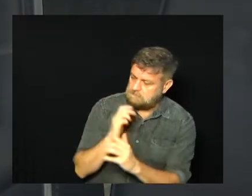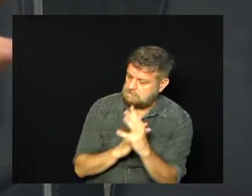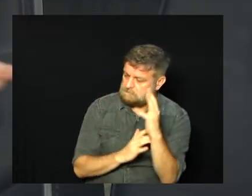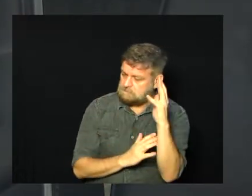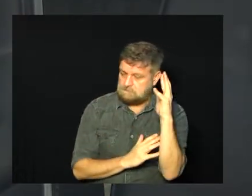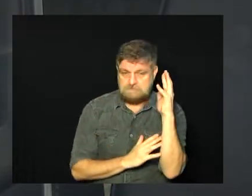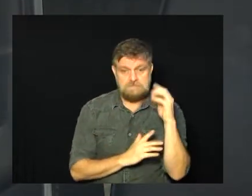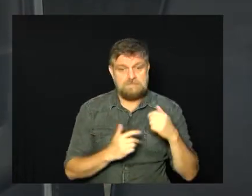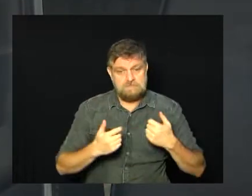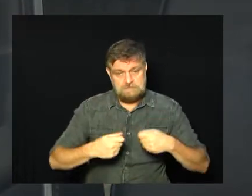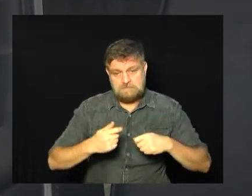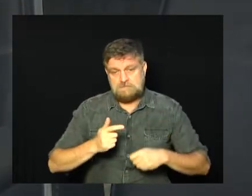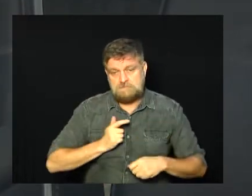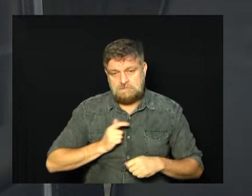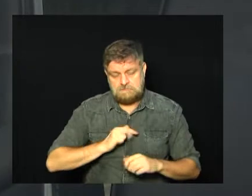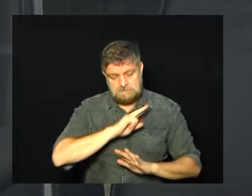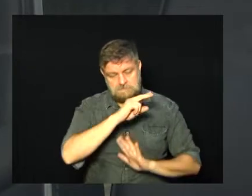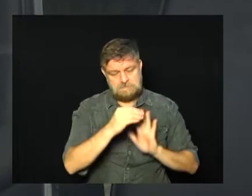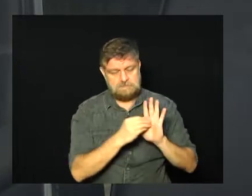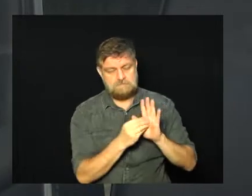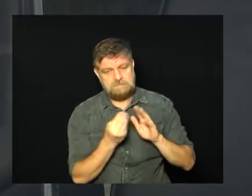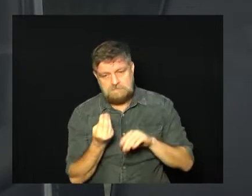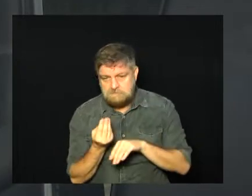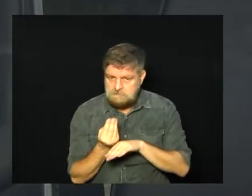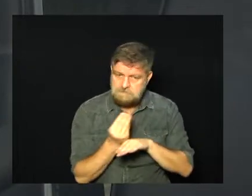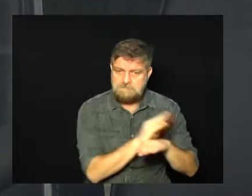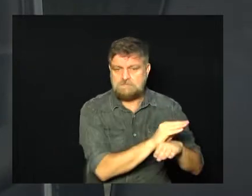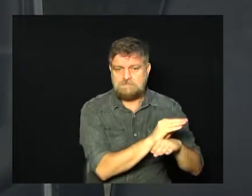né, que ajude o meio ambiente.